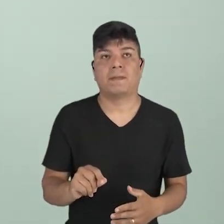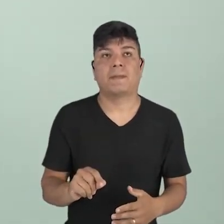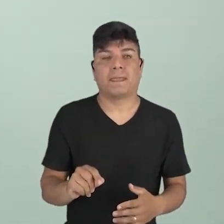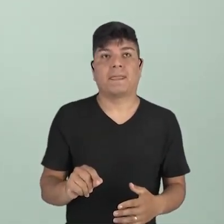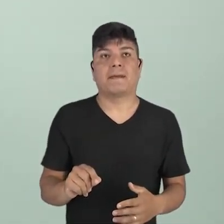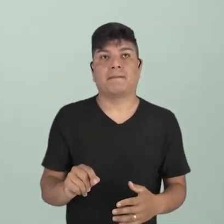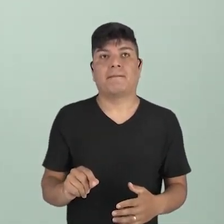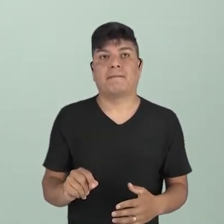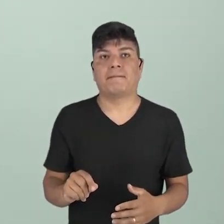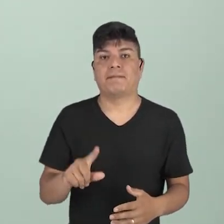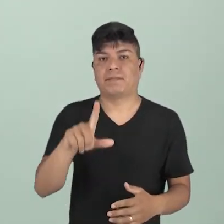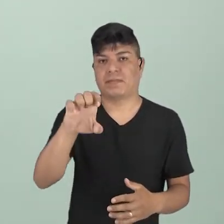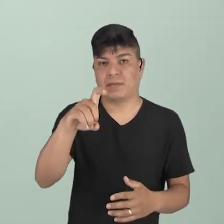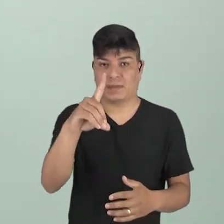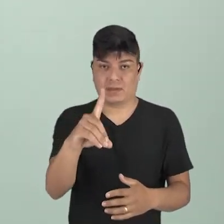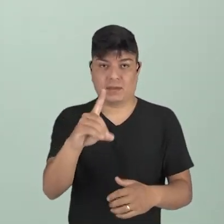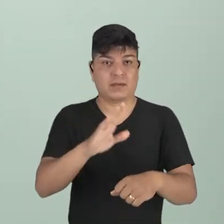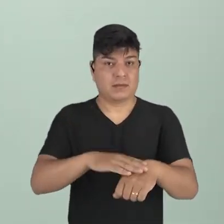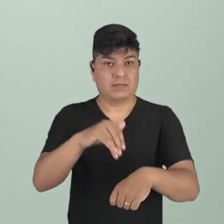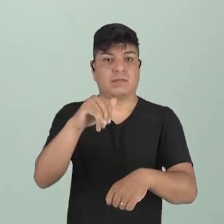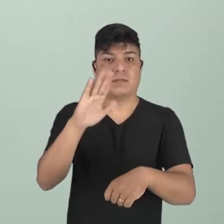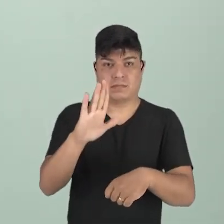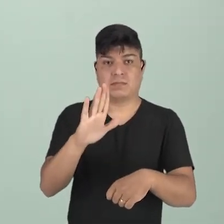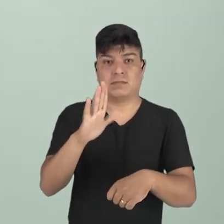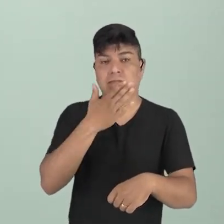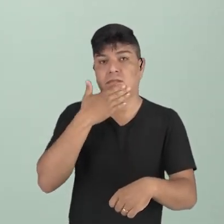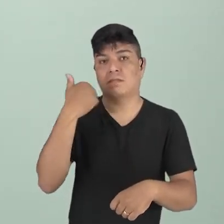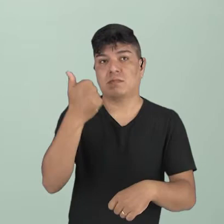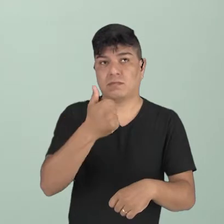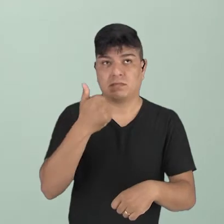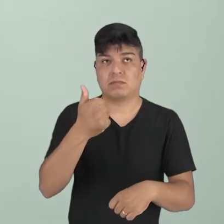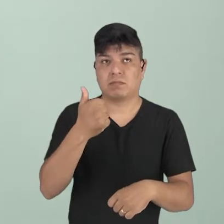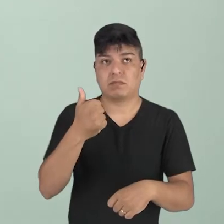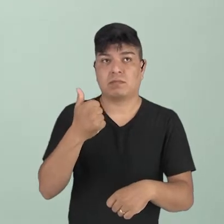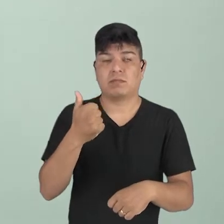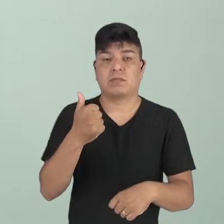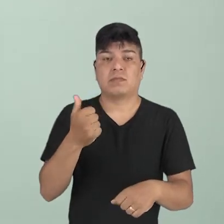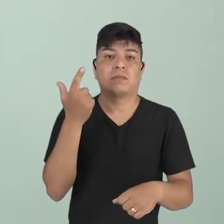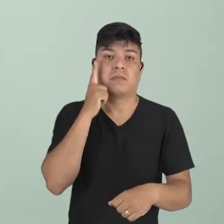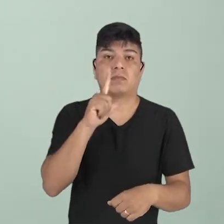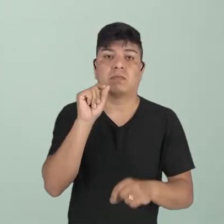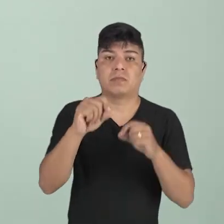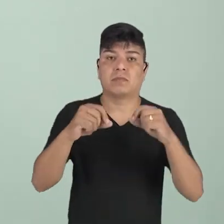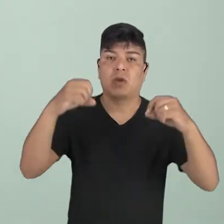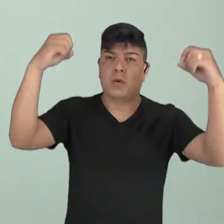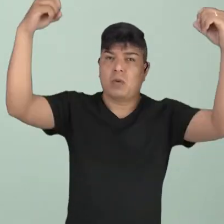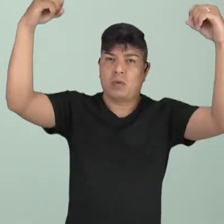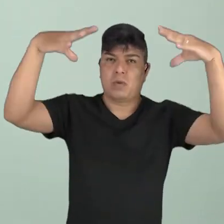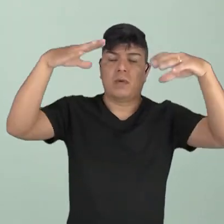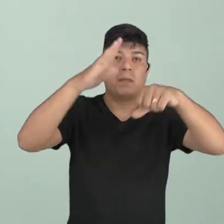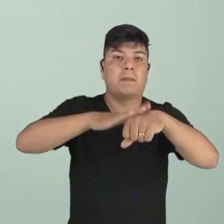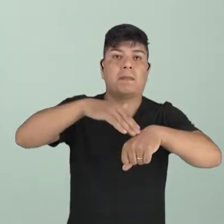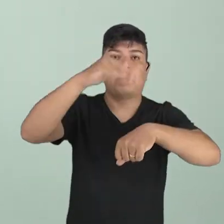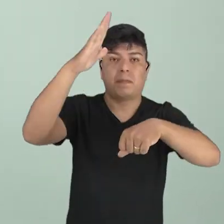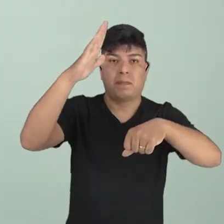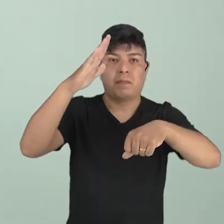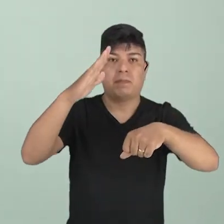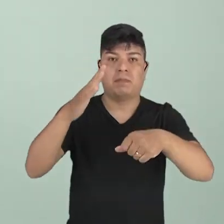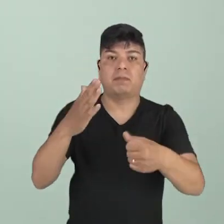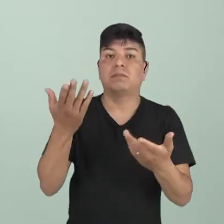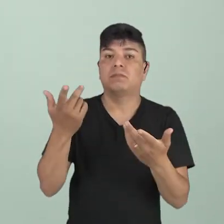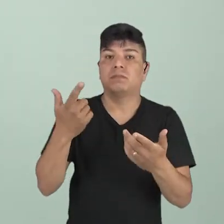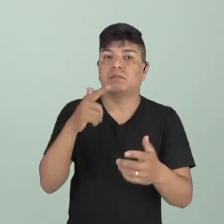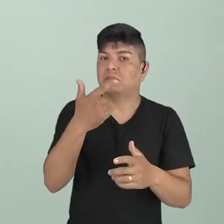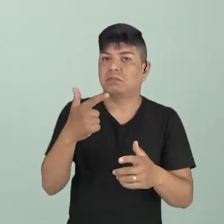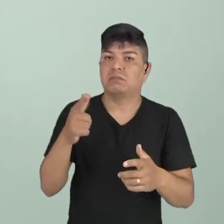tá? As lâmpadas LED, elas são mais eficientes energeticamente, ou seja, elas conseguem iluminar mais os ambientes sem gastar tanta